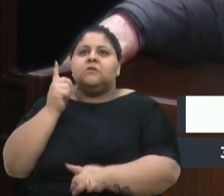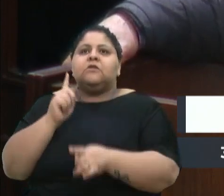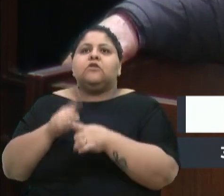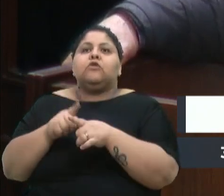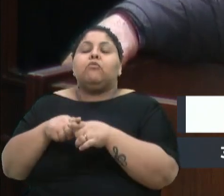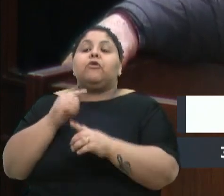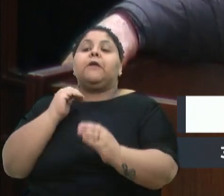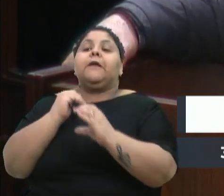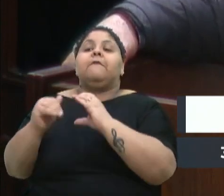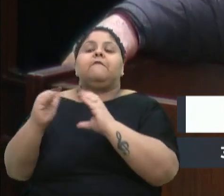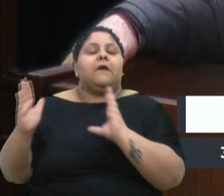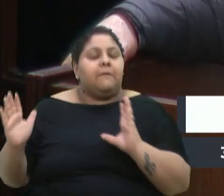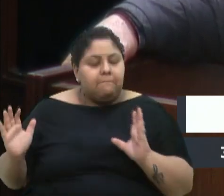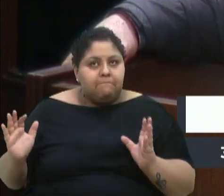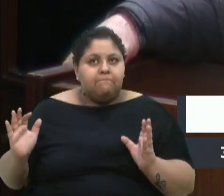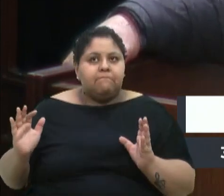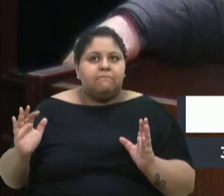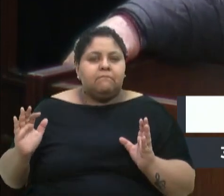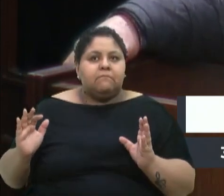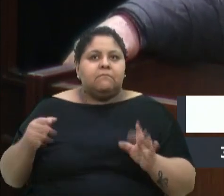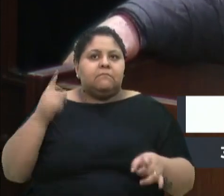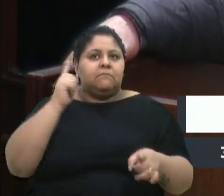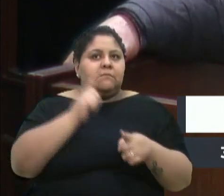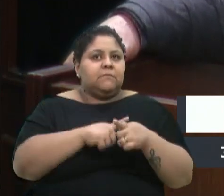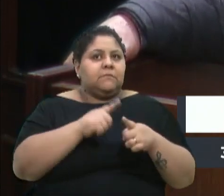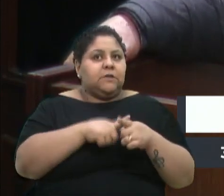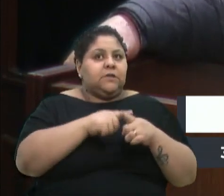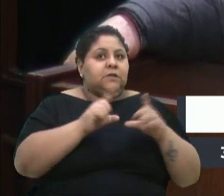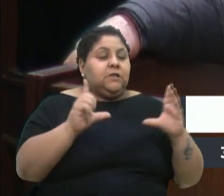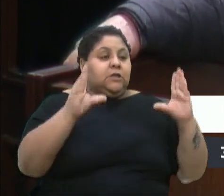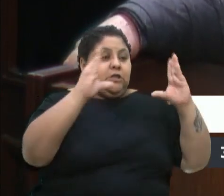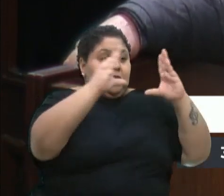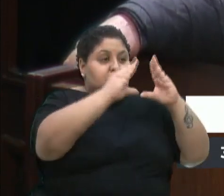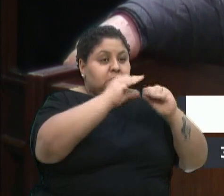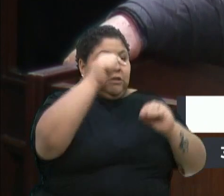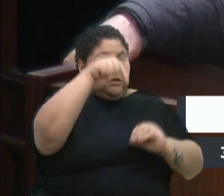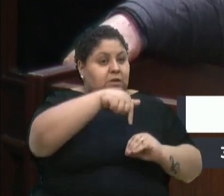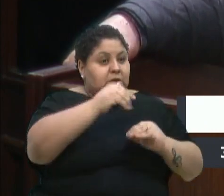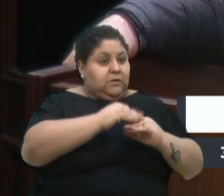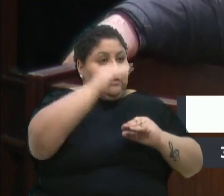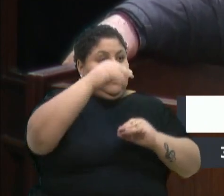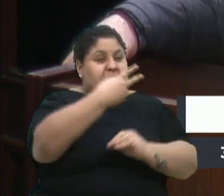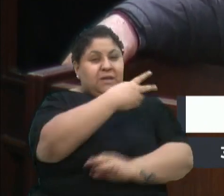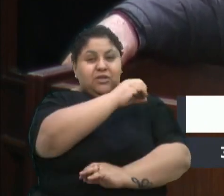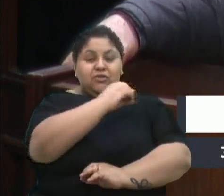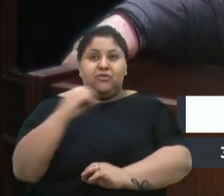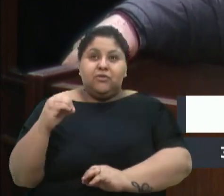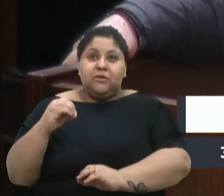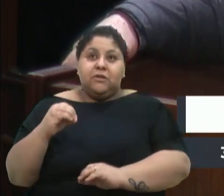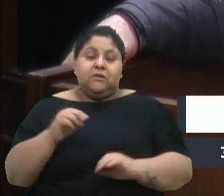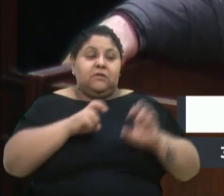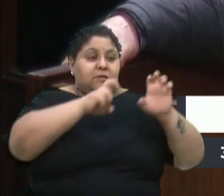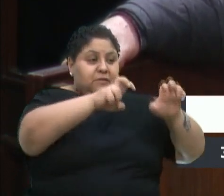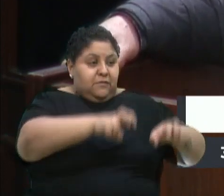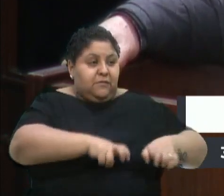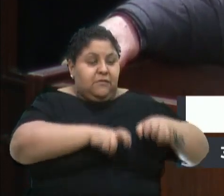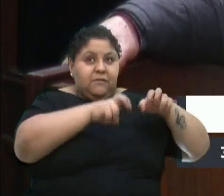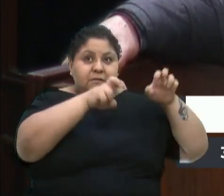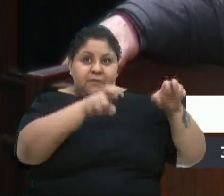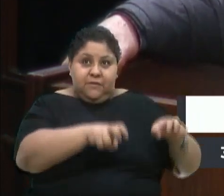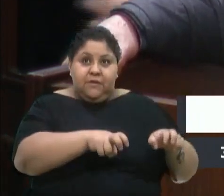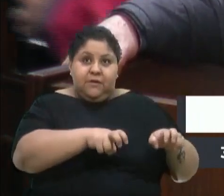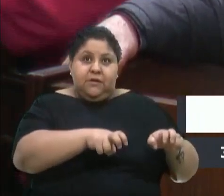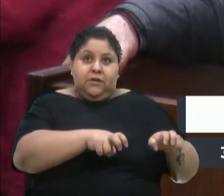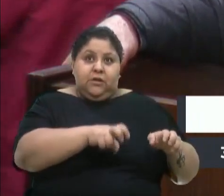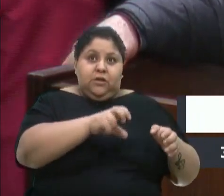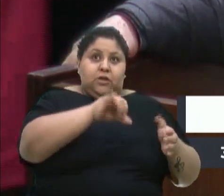vou enviar, vereador Sandro? Porque naquela noite que tinha aqui mais de 200 produtores rurais do ponto de